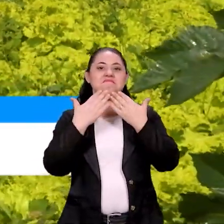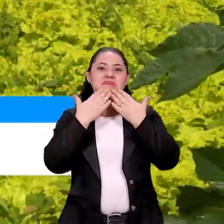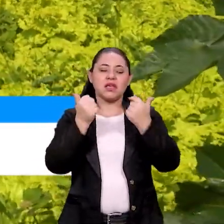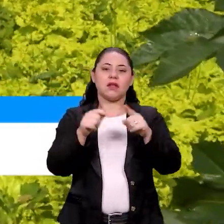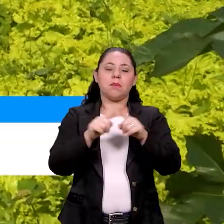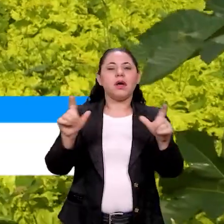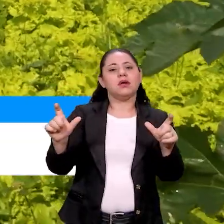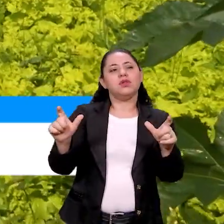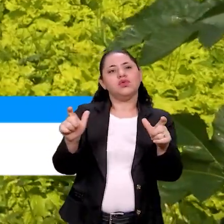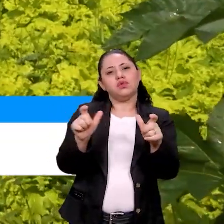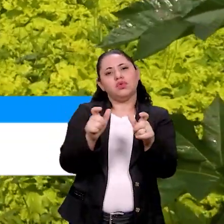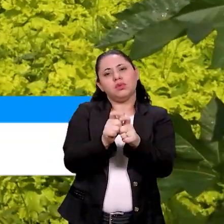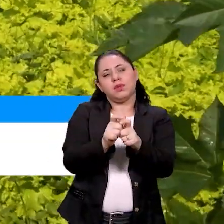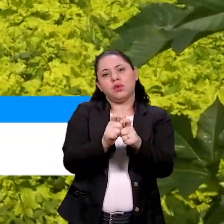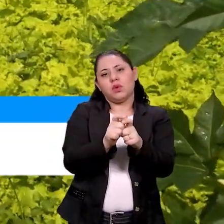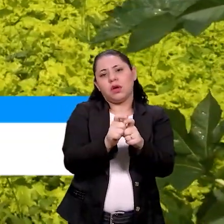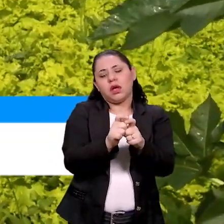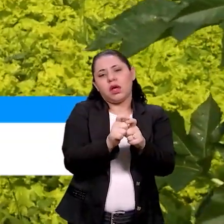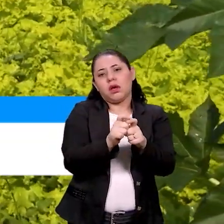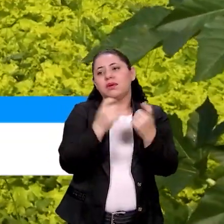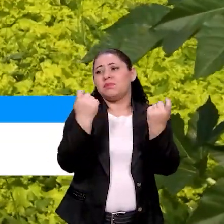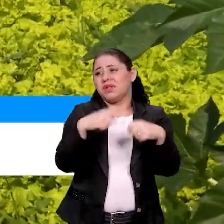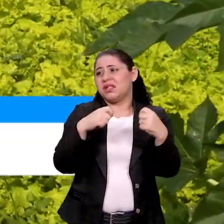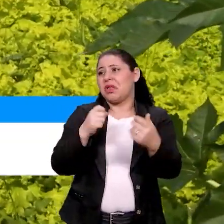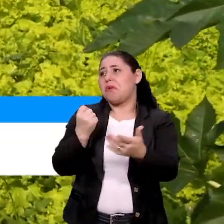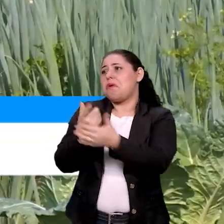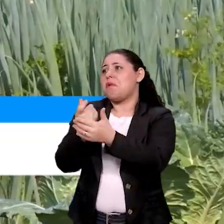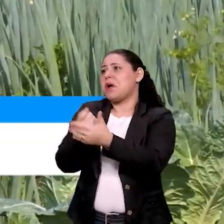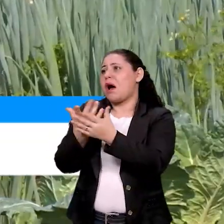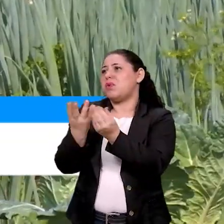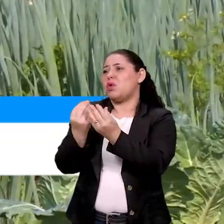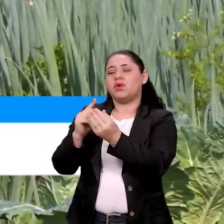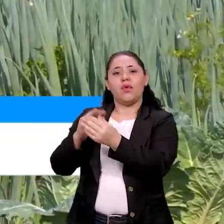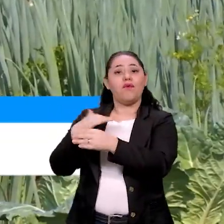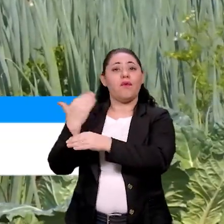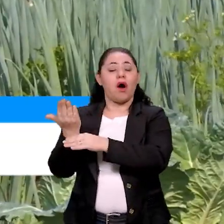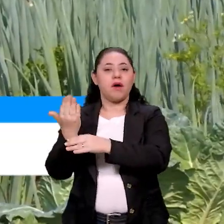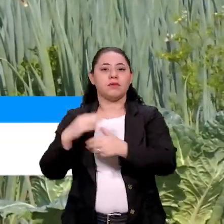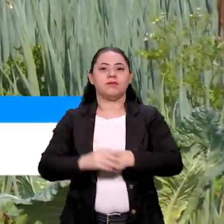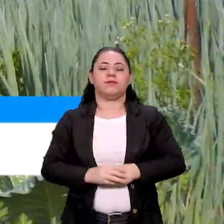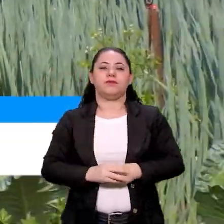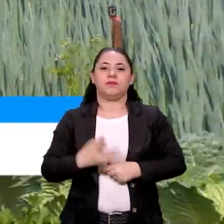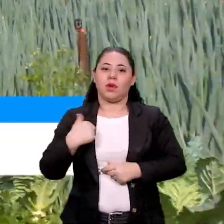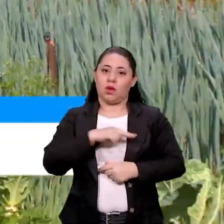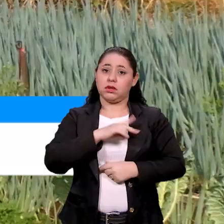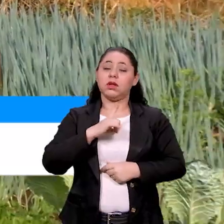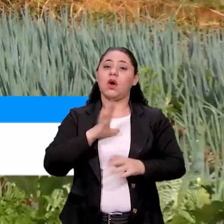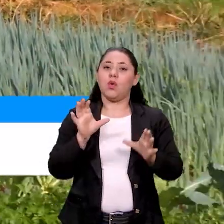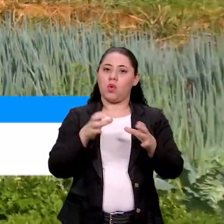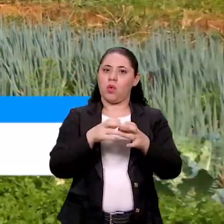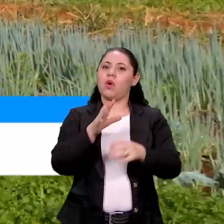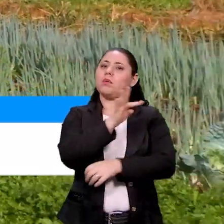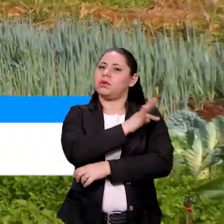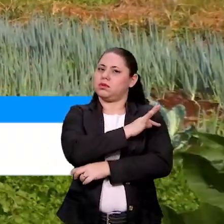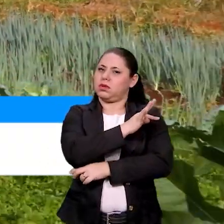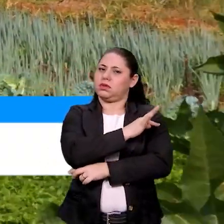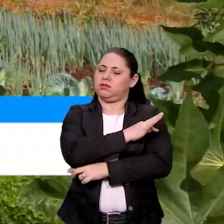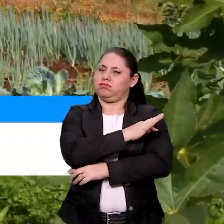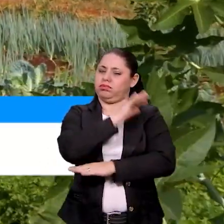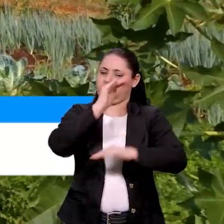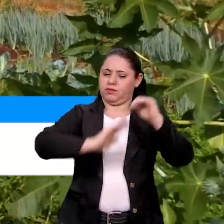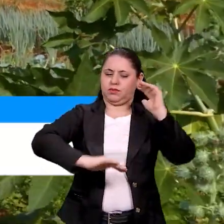ou pelo menos diminuir essa carência, essa dependência que nós temos dos estados vizinhos. Nós temos um corpo